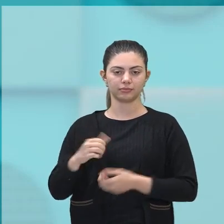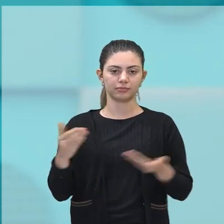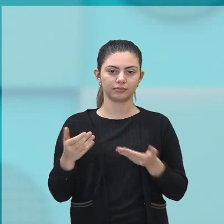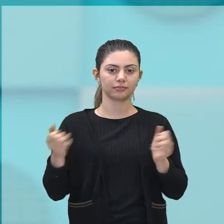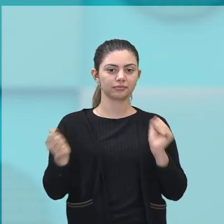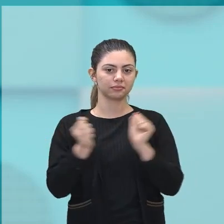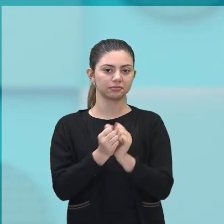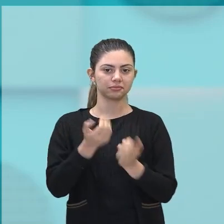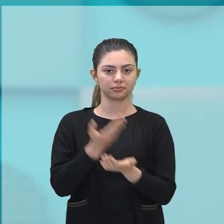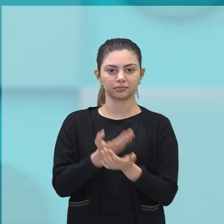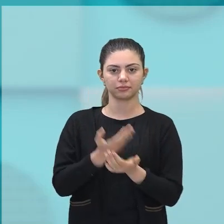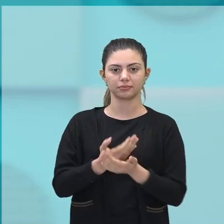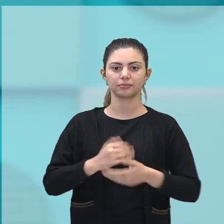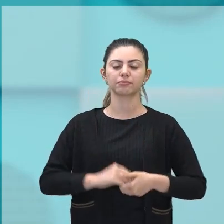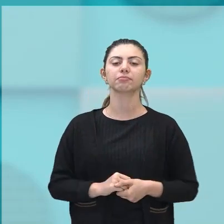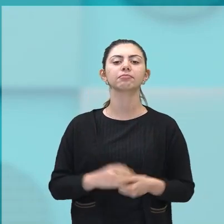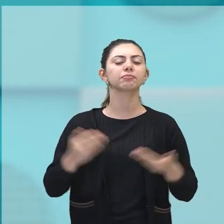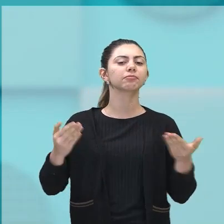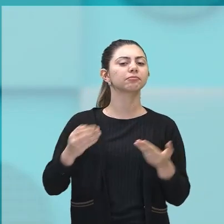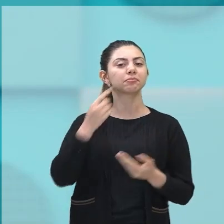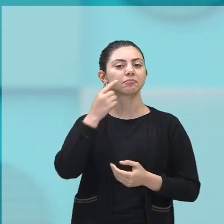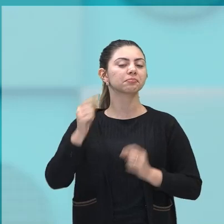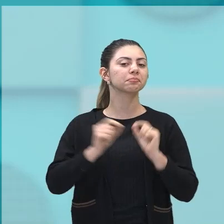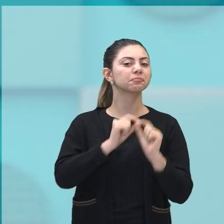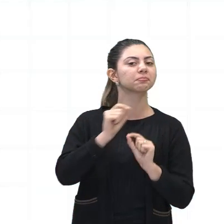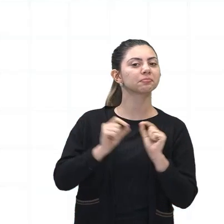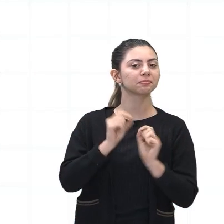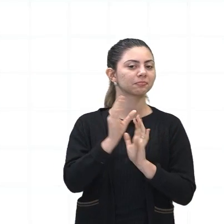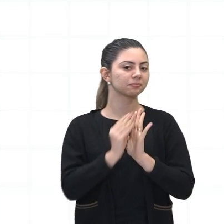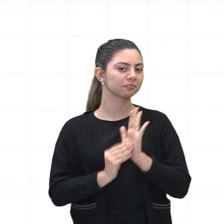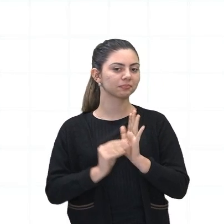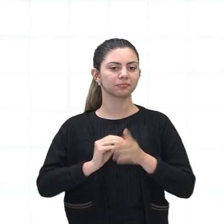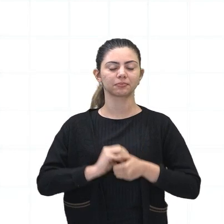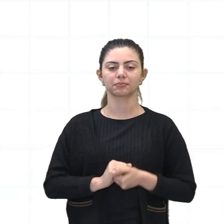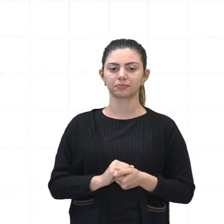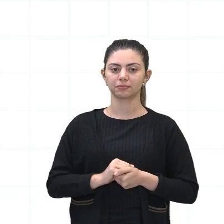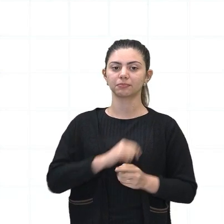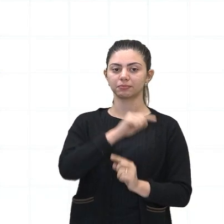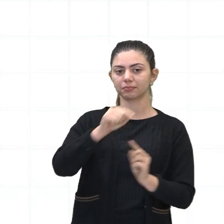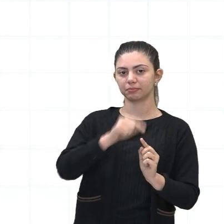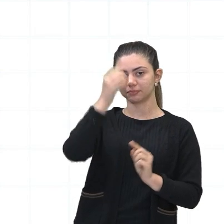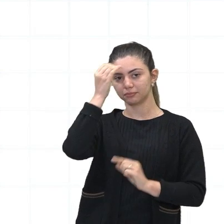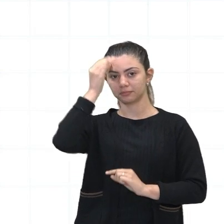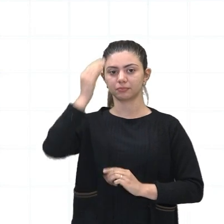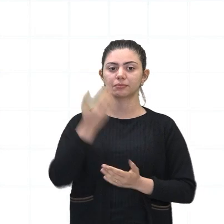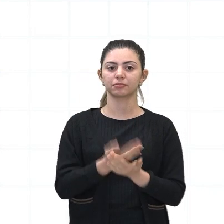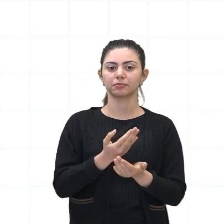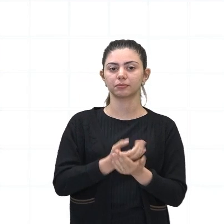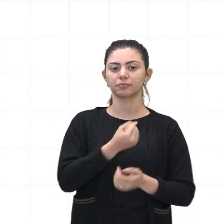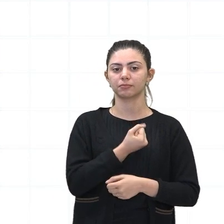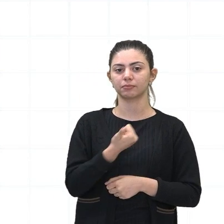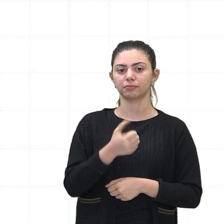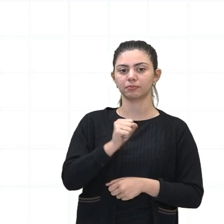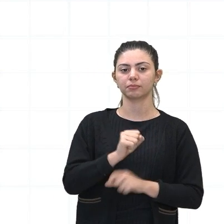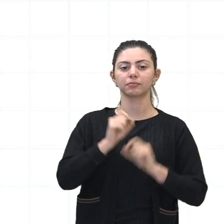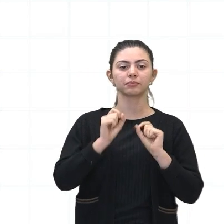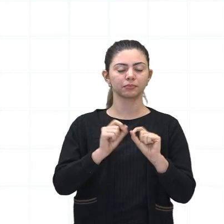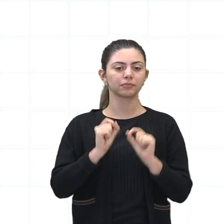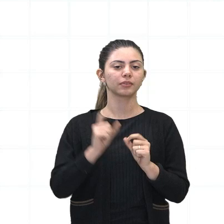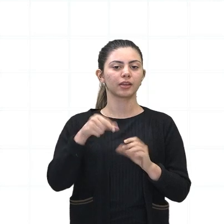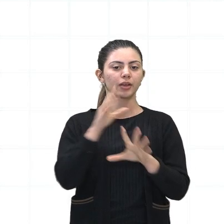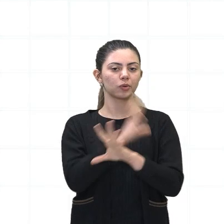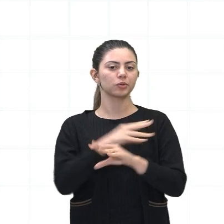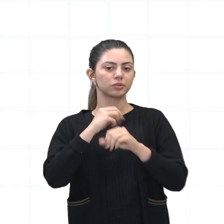aula e antes vamos checar o nosso conteúdo. O objeto de conhecimento são conjunções,